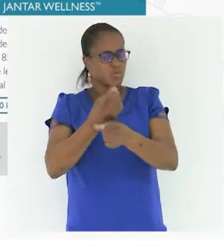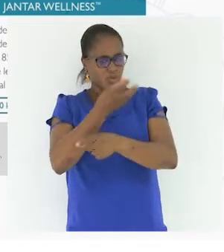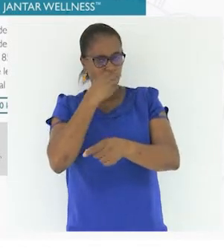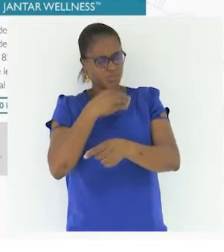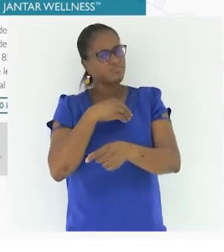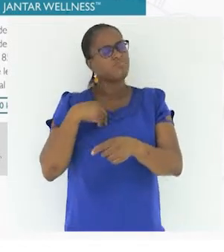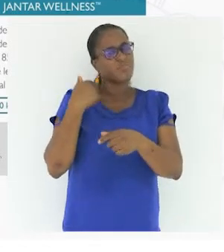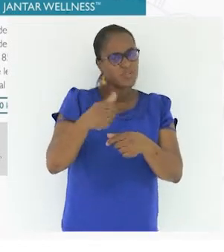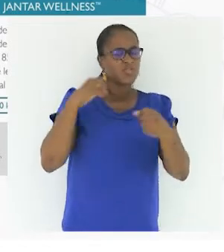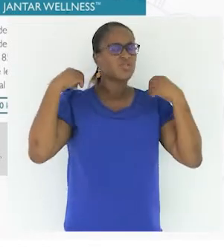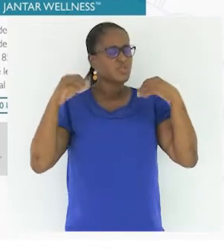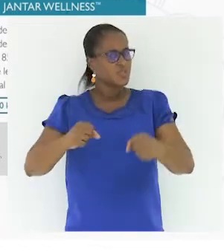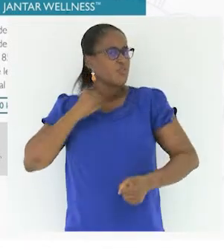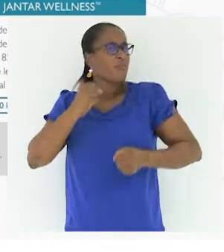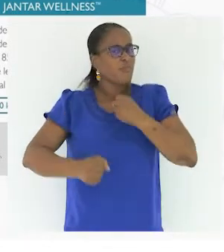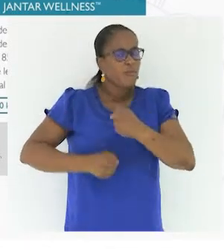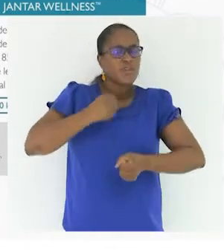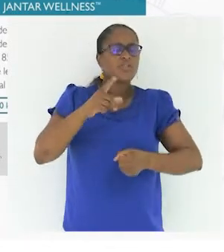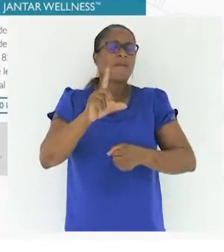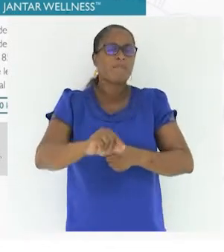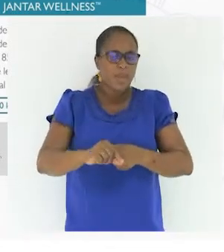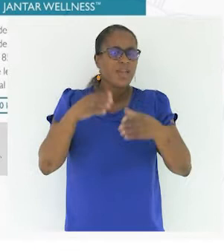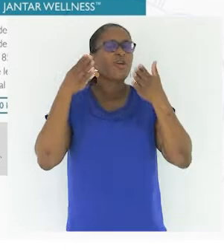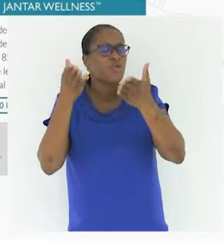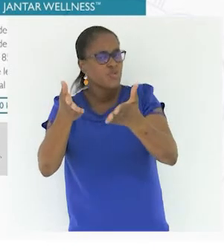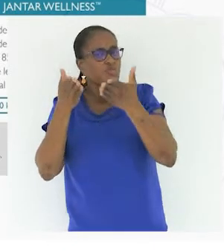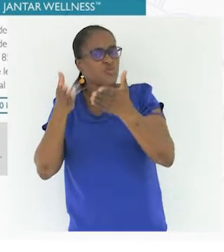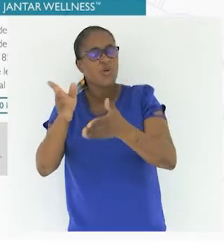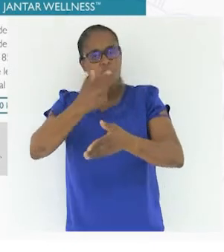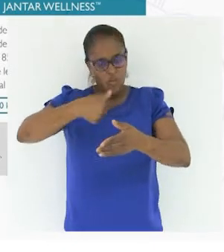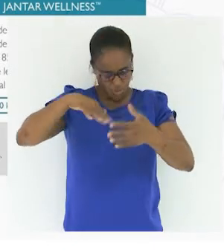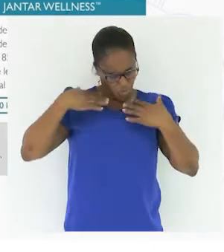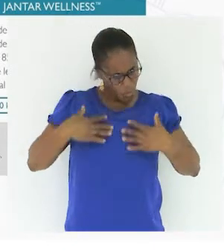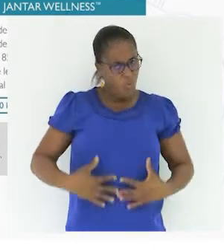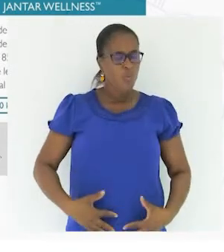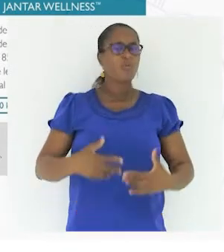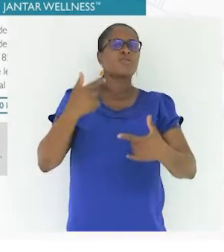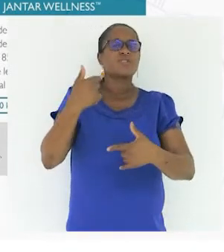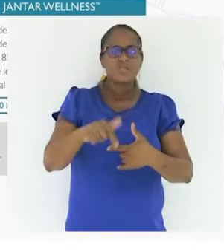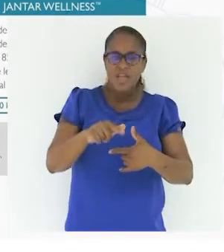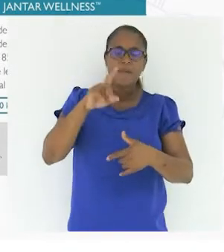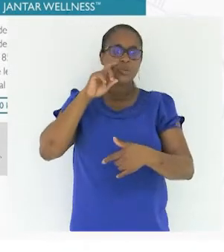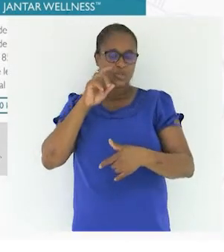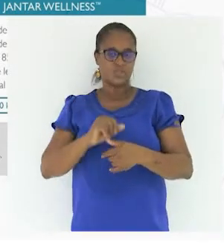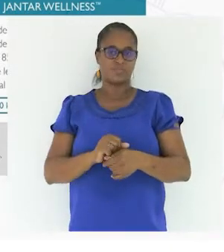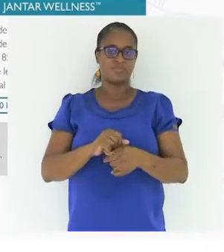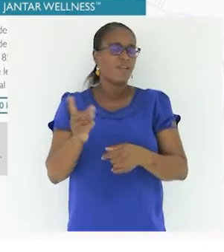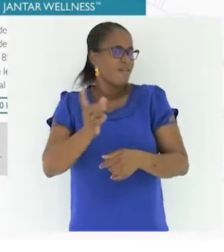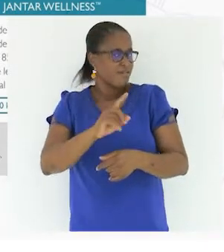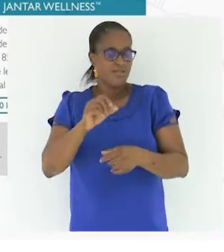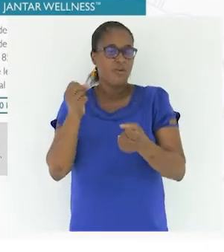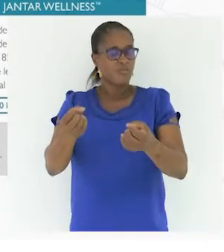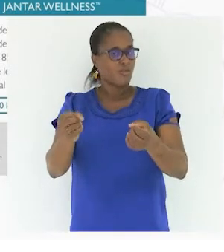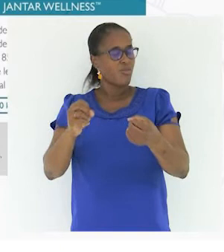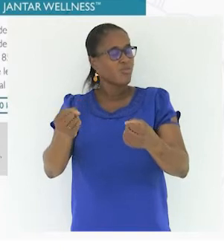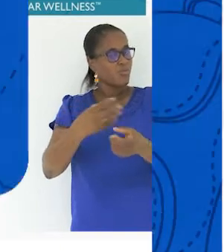saudável, exercício físico, também ajuda o nosso organismo a estar protegido e não